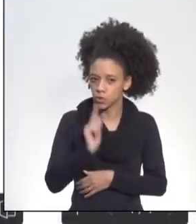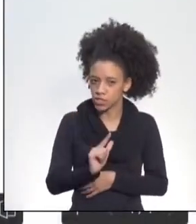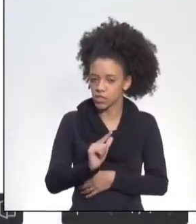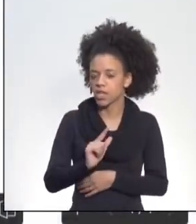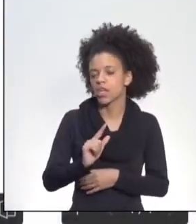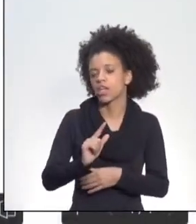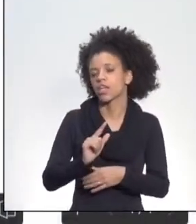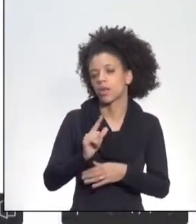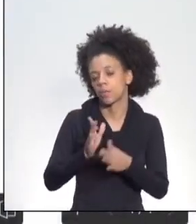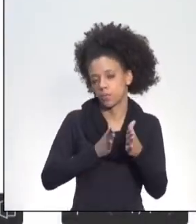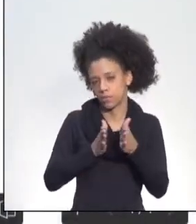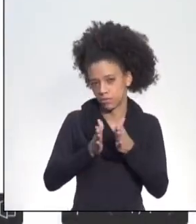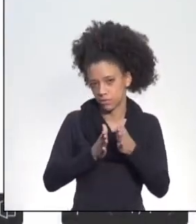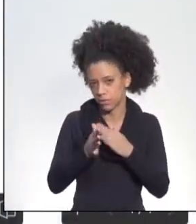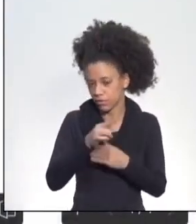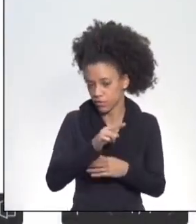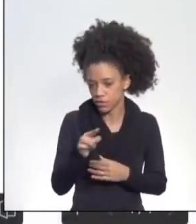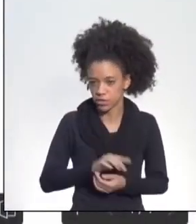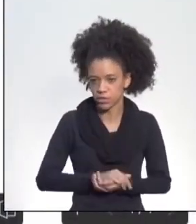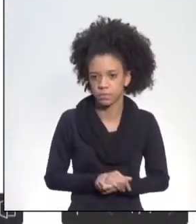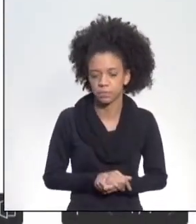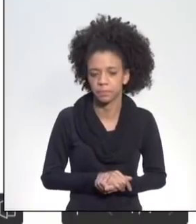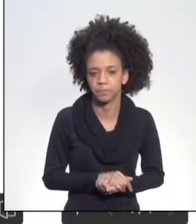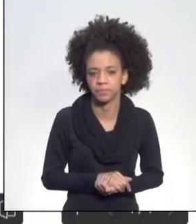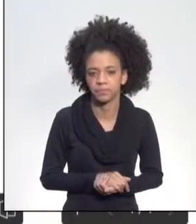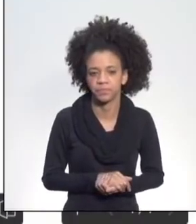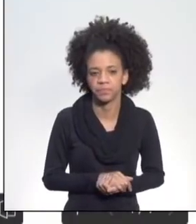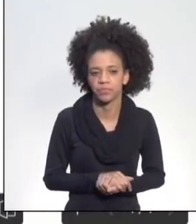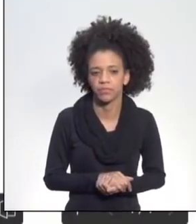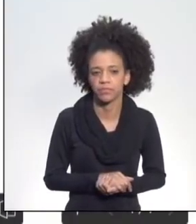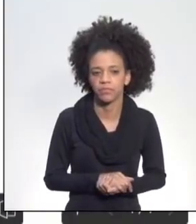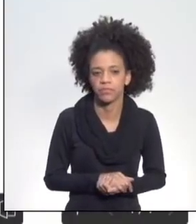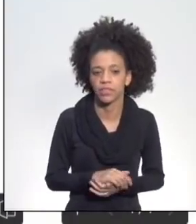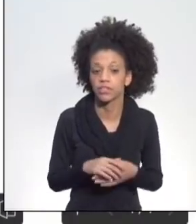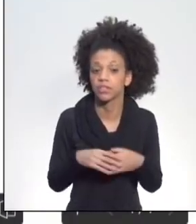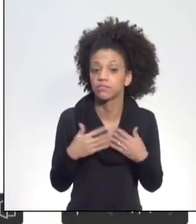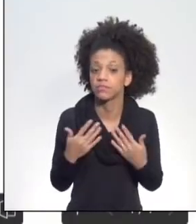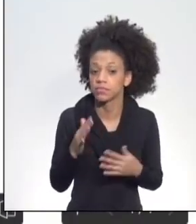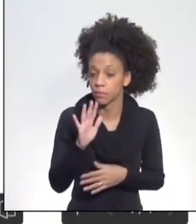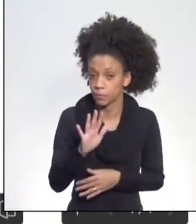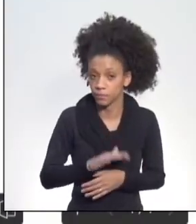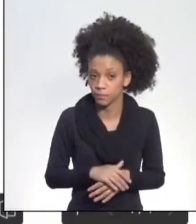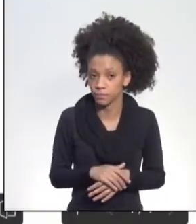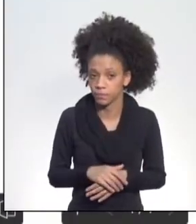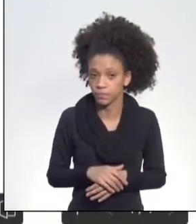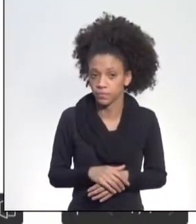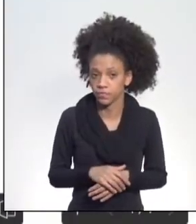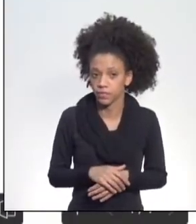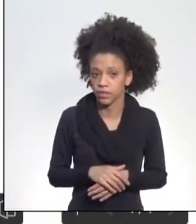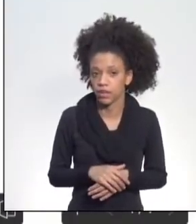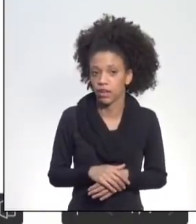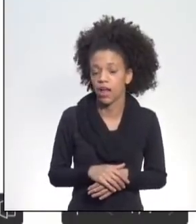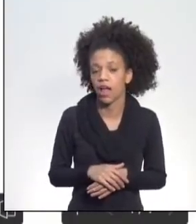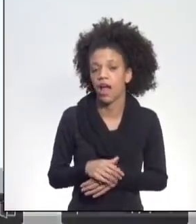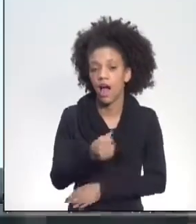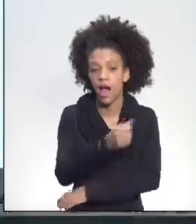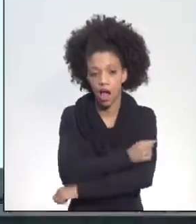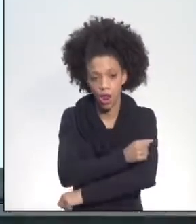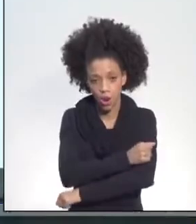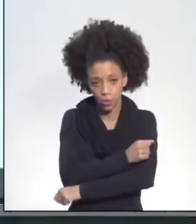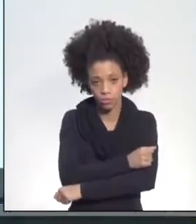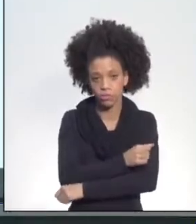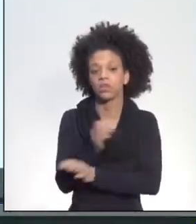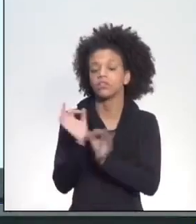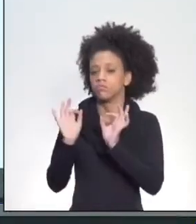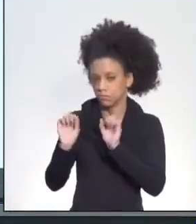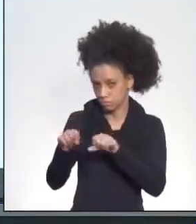tá? Olha só. Então, de acordo, né, com uma das alunas, né, grafite é arte.